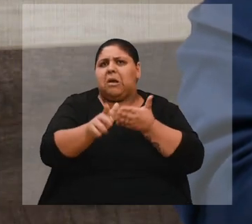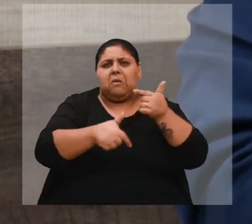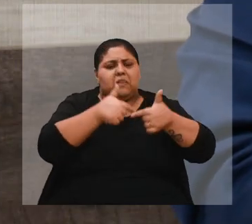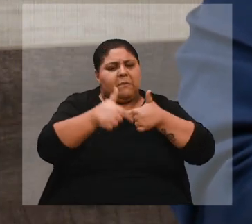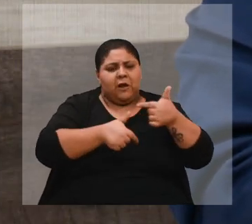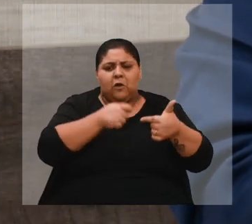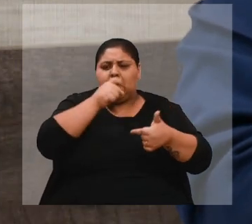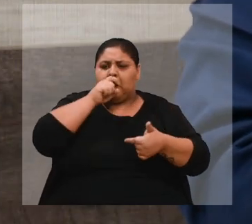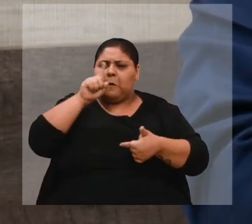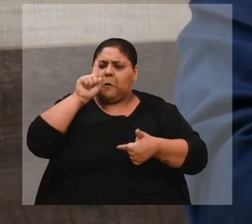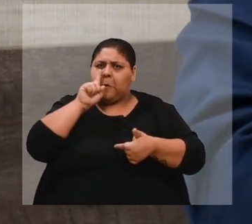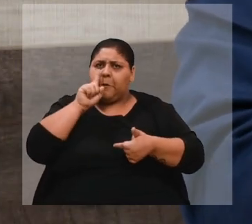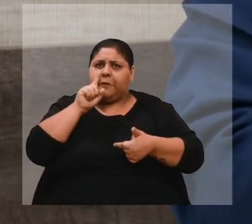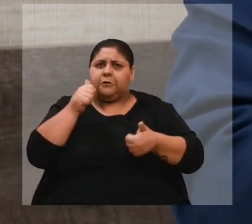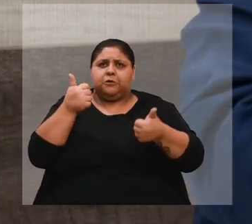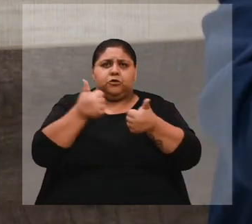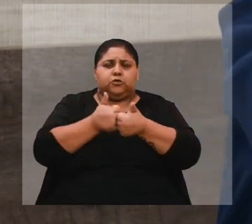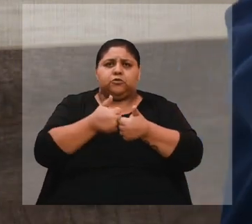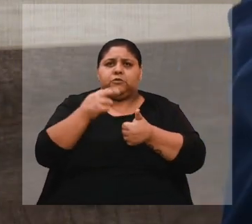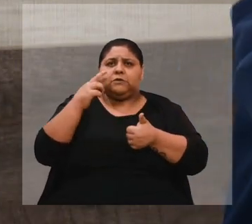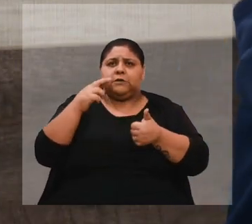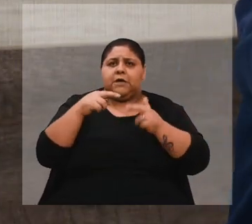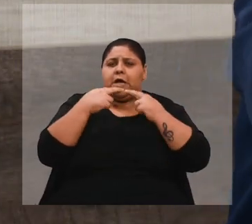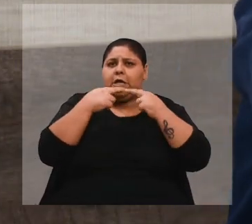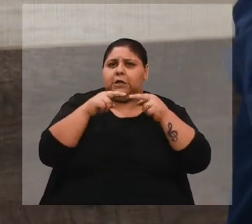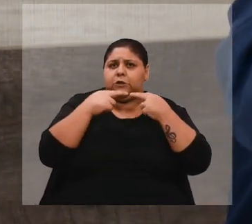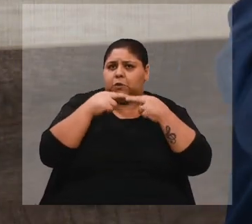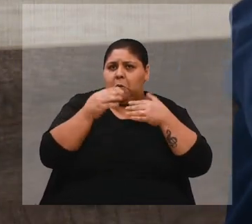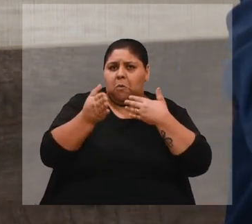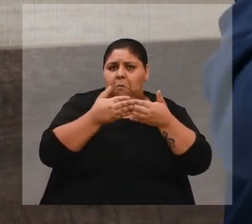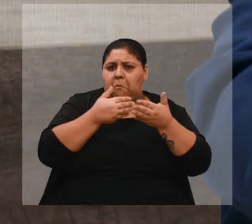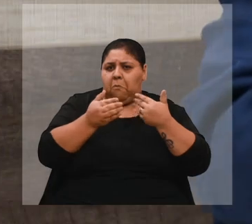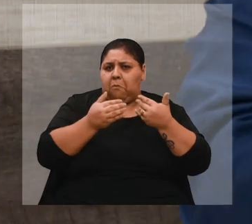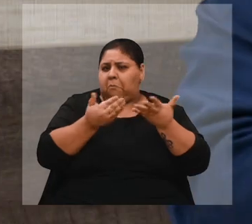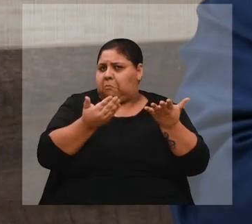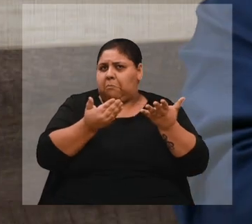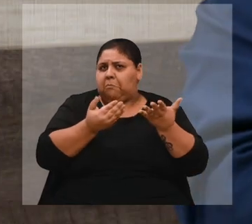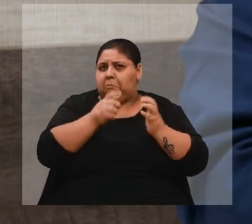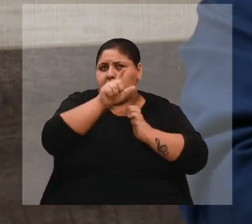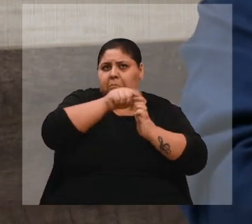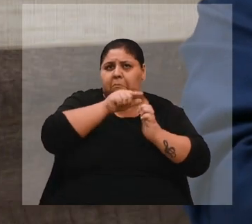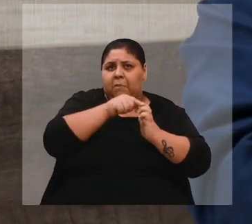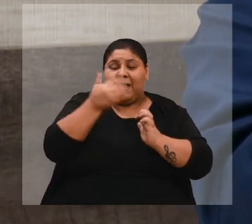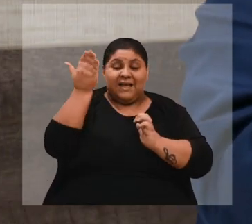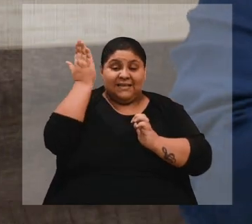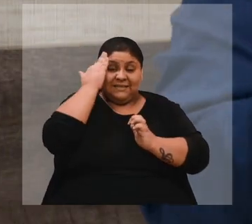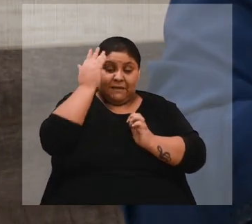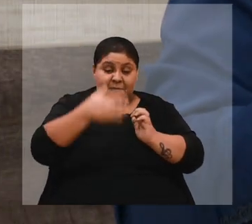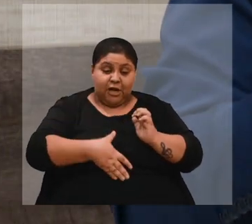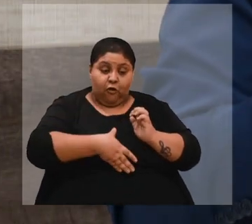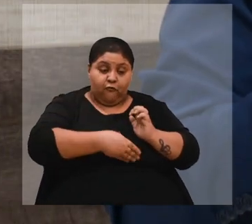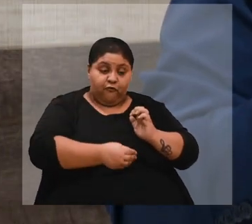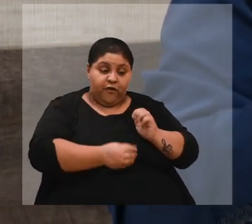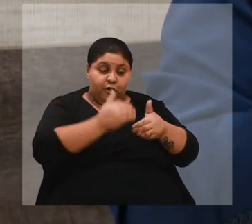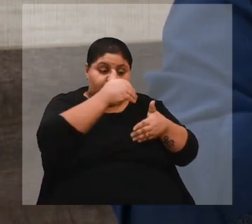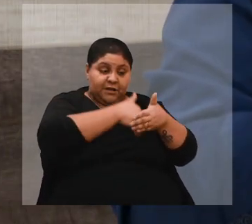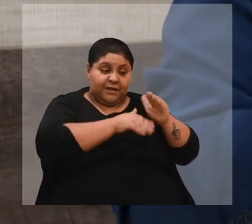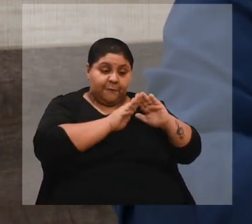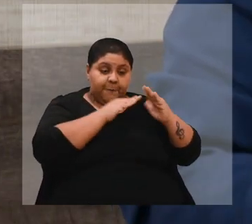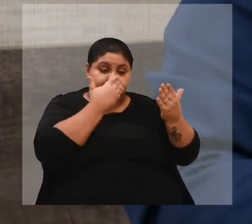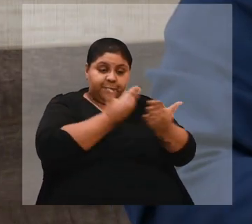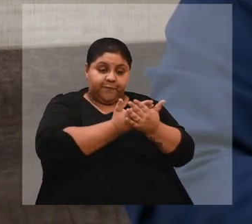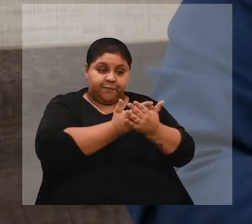de um trabalhador e uma trabalhadora estar lá na Randon, Marco Polo, qualquer empresa que seja, e saber que o filho está na